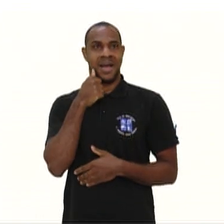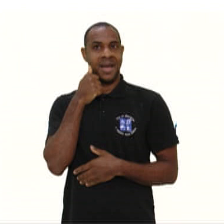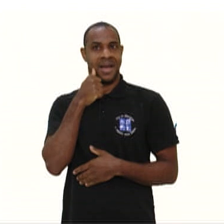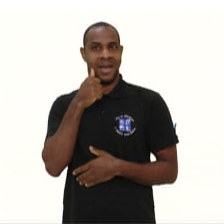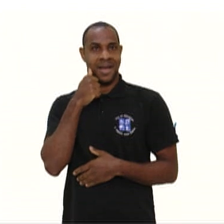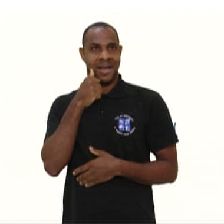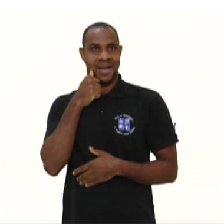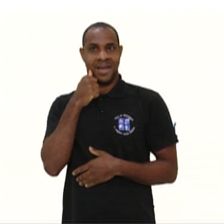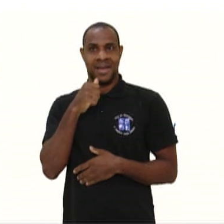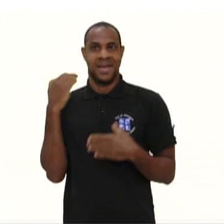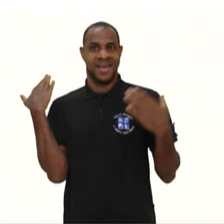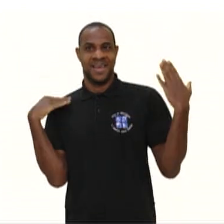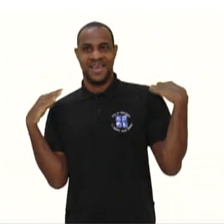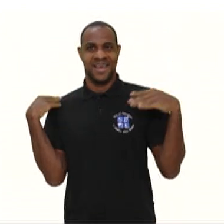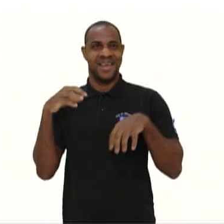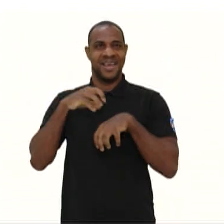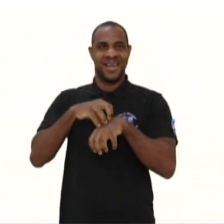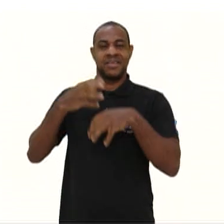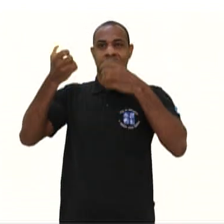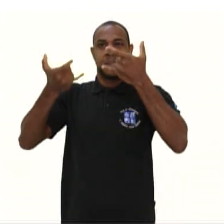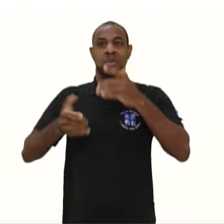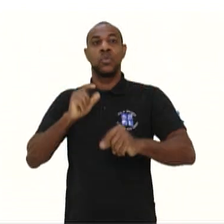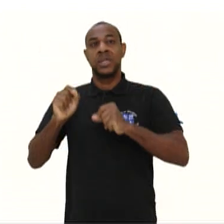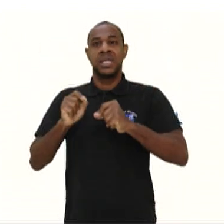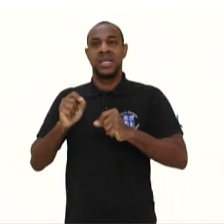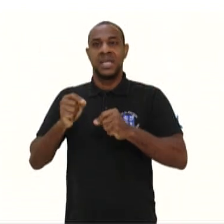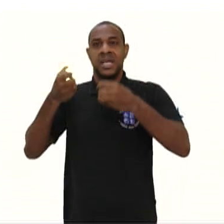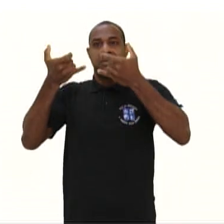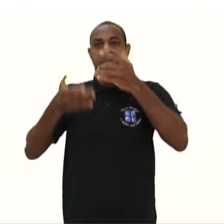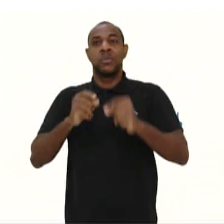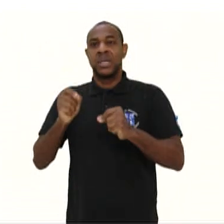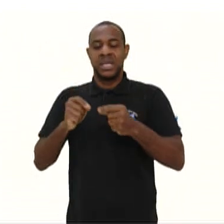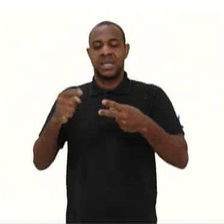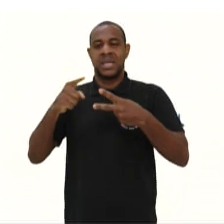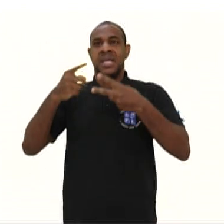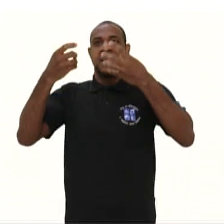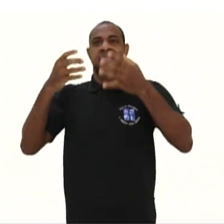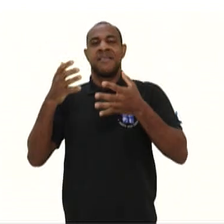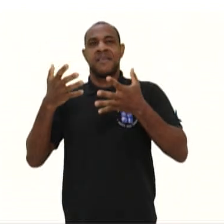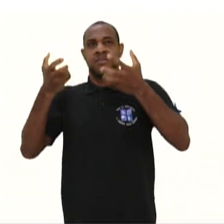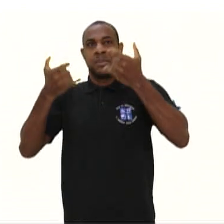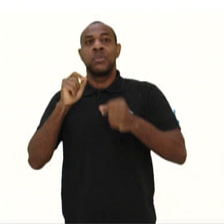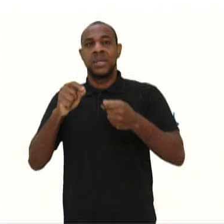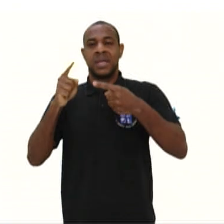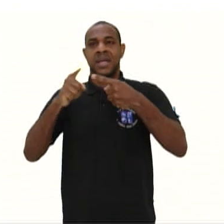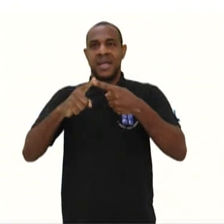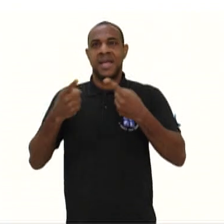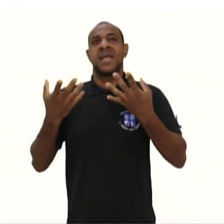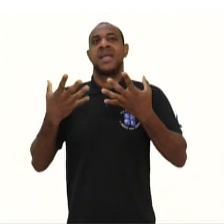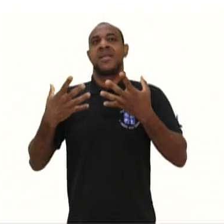filhos, falando das férias ou falando do trabalho. Vou dar um tempinho para vocês responderem e a gente já volta.